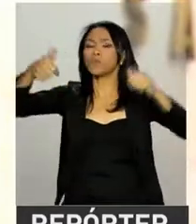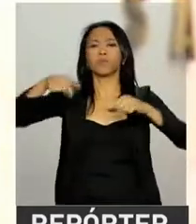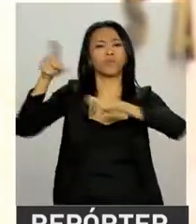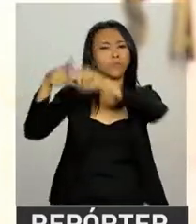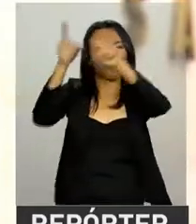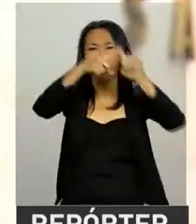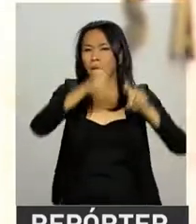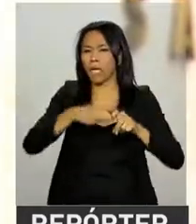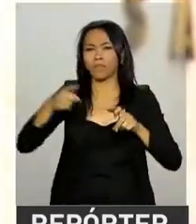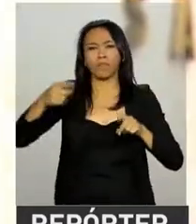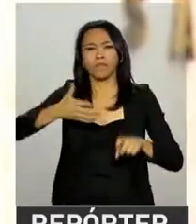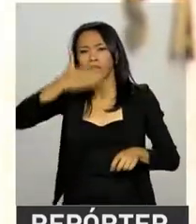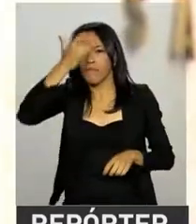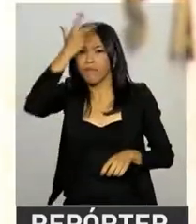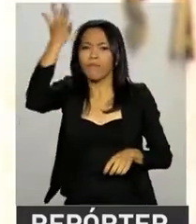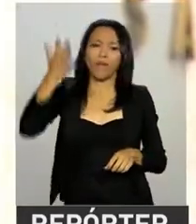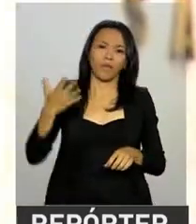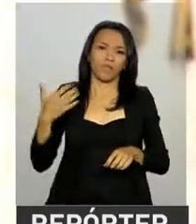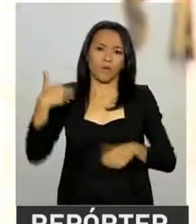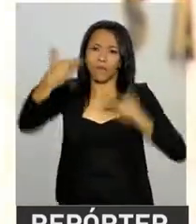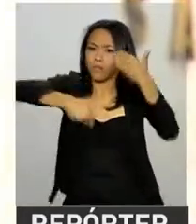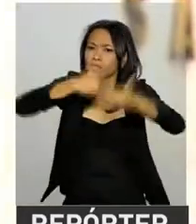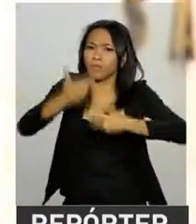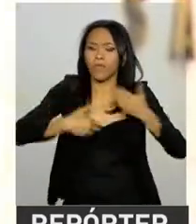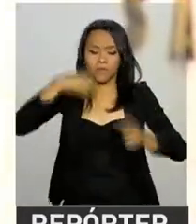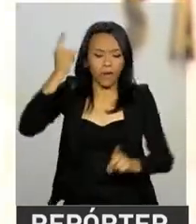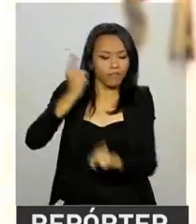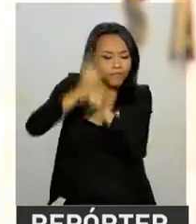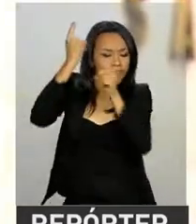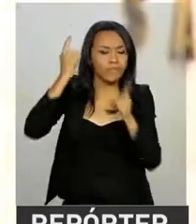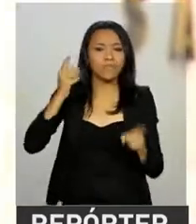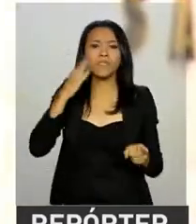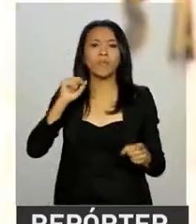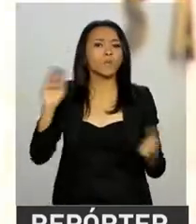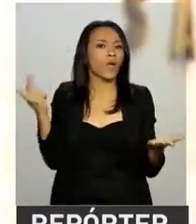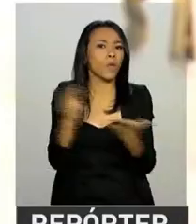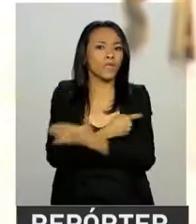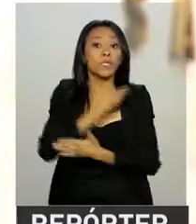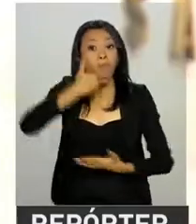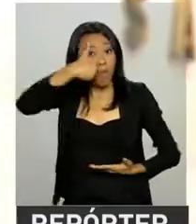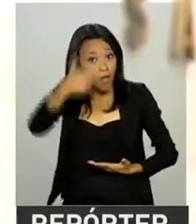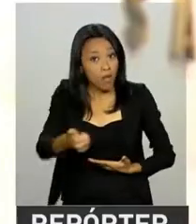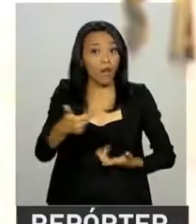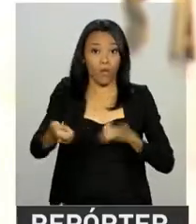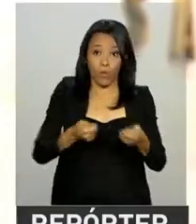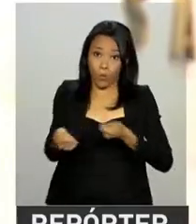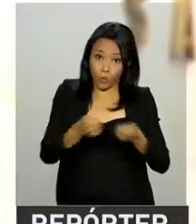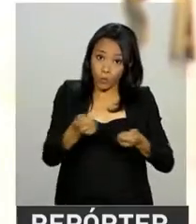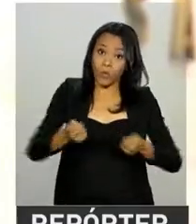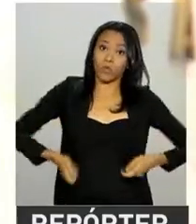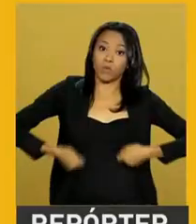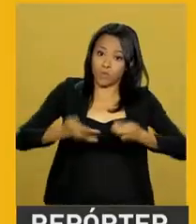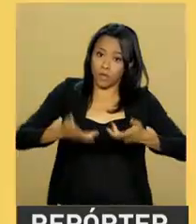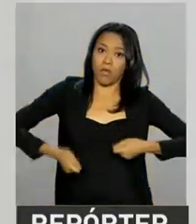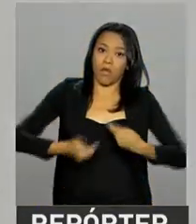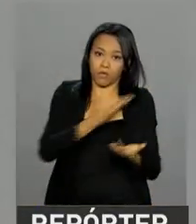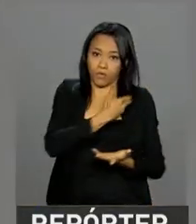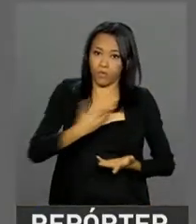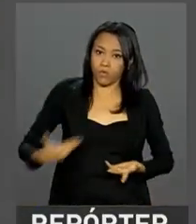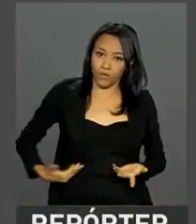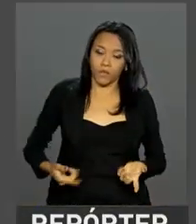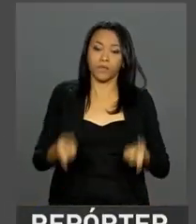de saúde o atendimento e o diagnóstico dos pacientes e melhorar o controle dos gastos públicos o